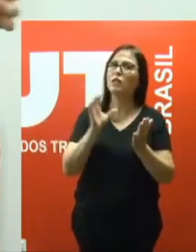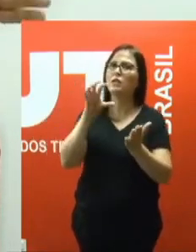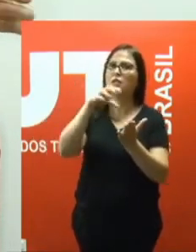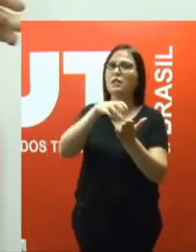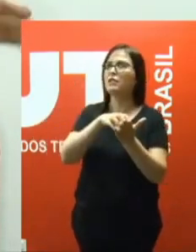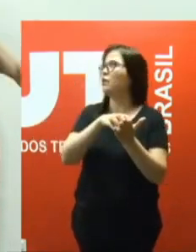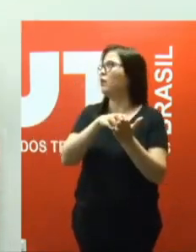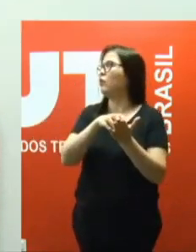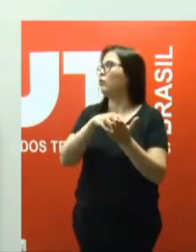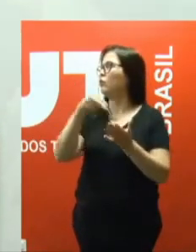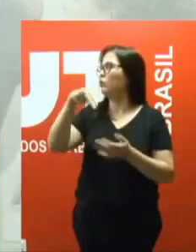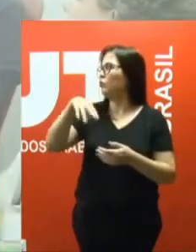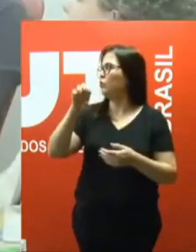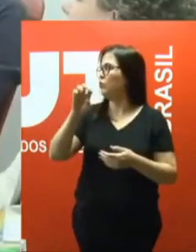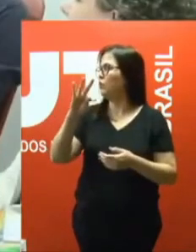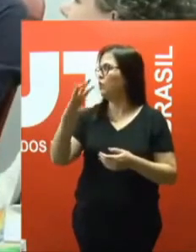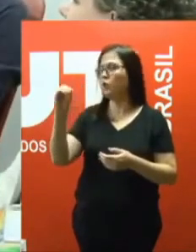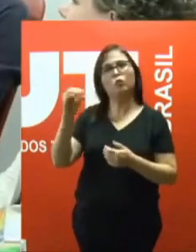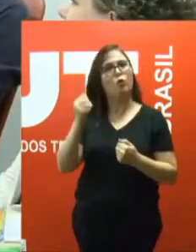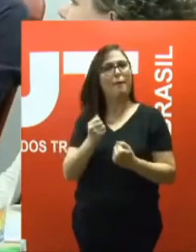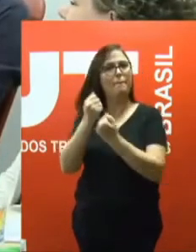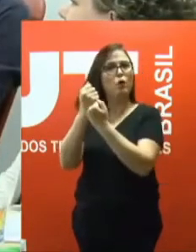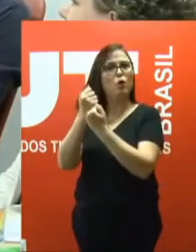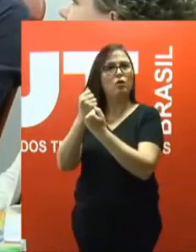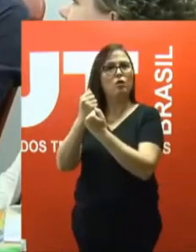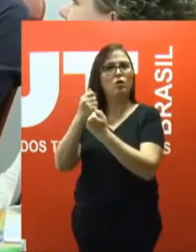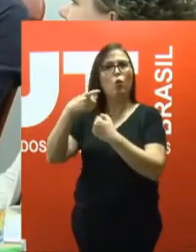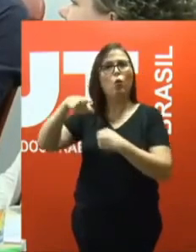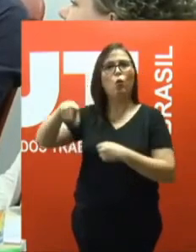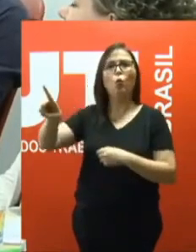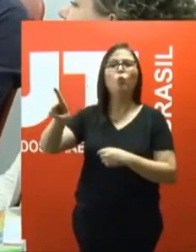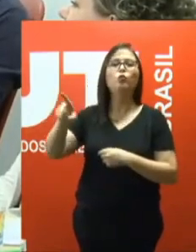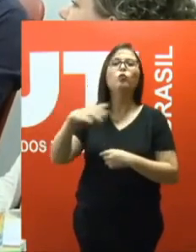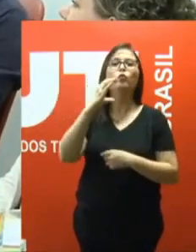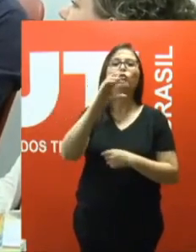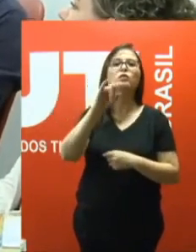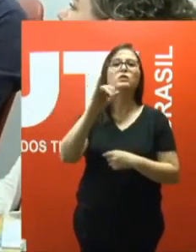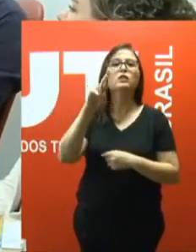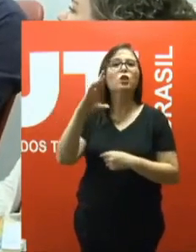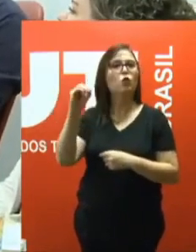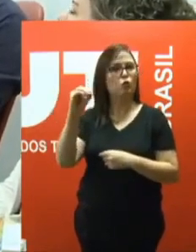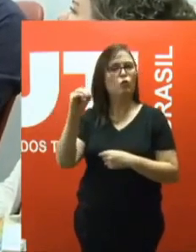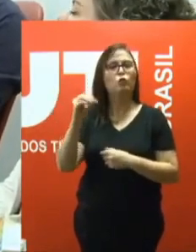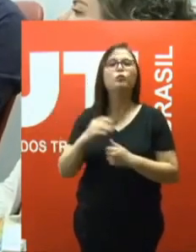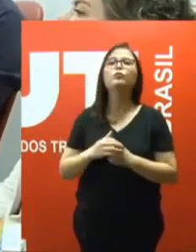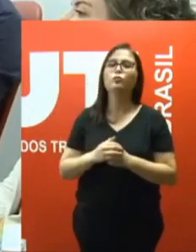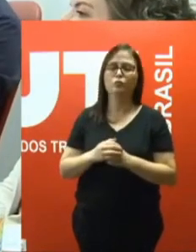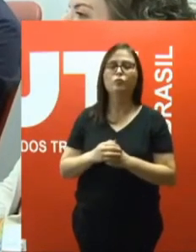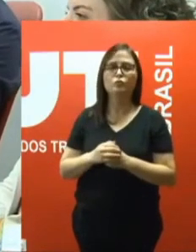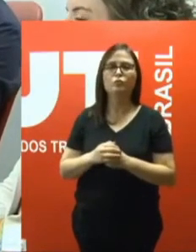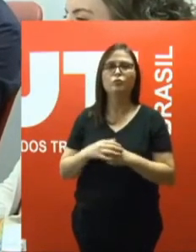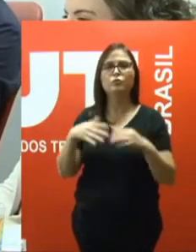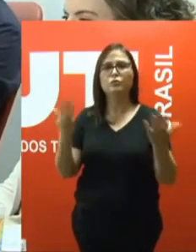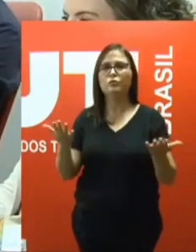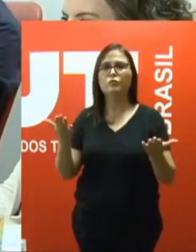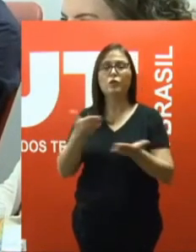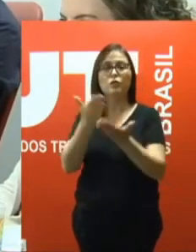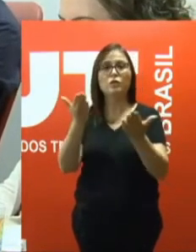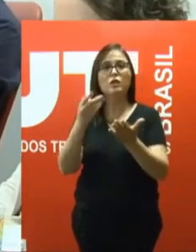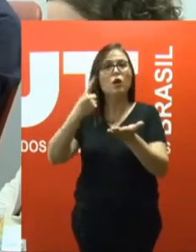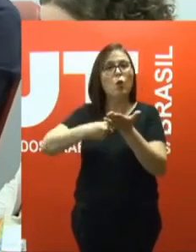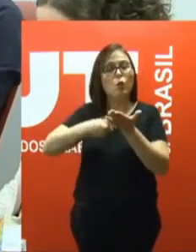do Neto, aquela que apoia o companheiro Ciro Gomes. E vocês ficaram de fazer uma